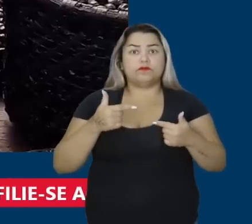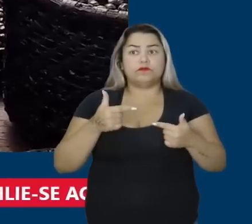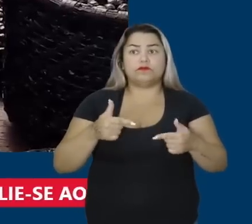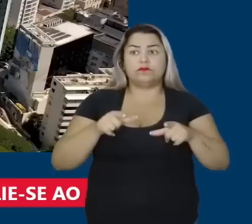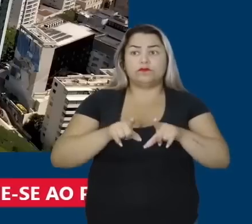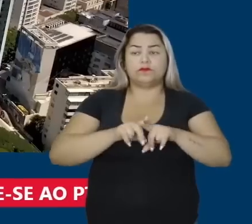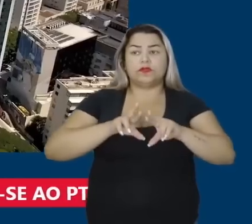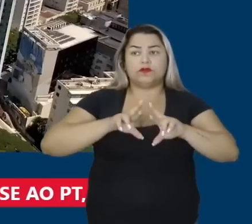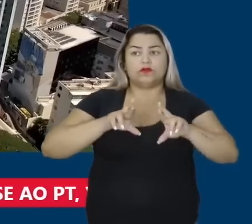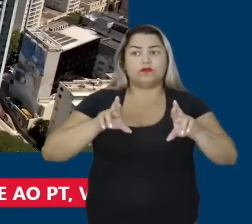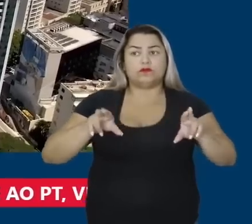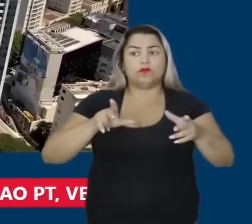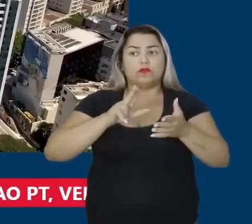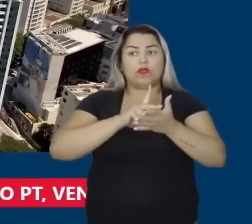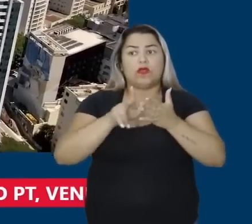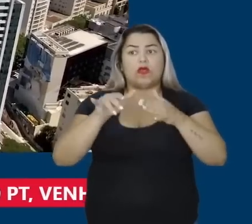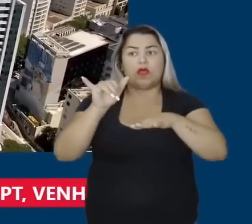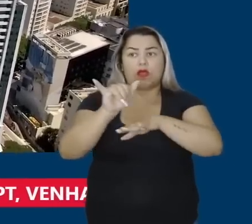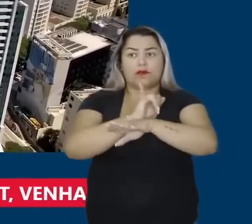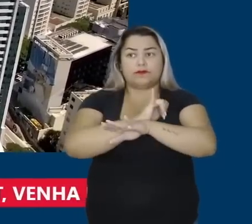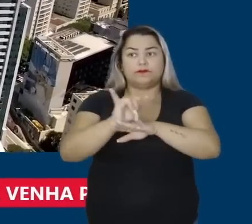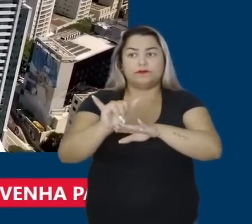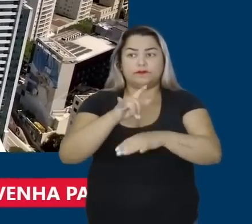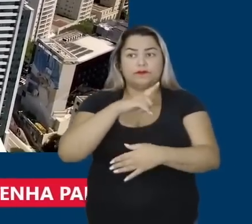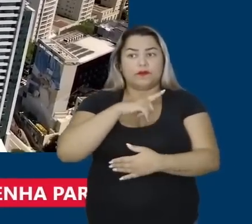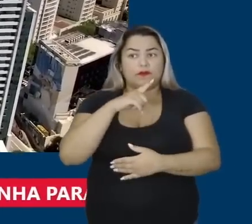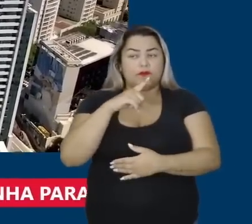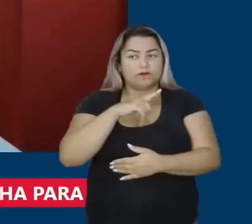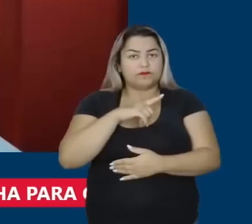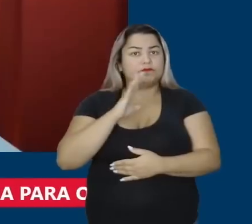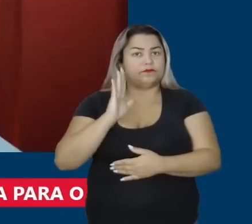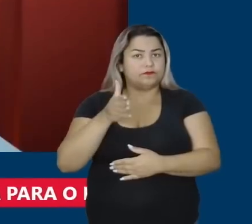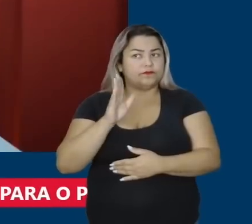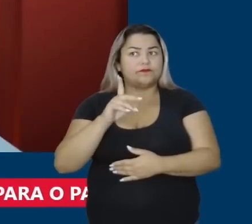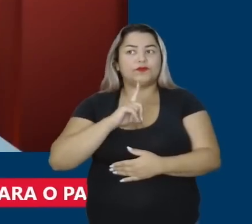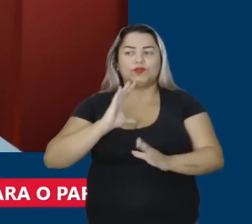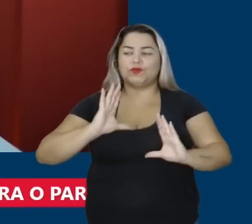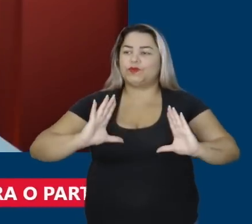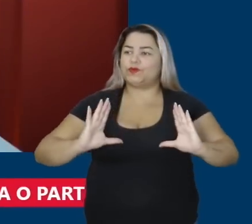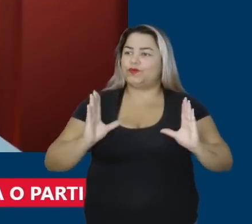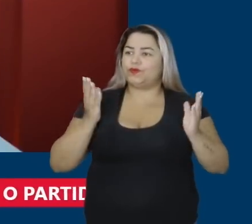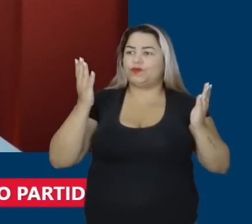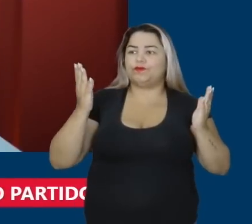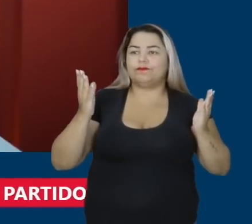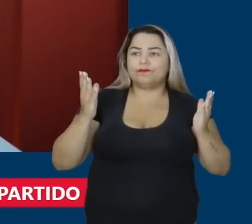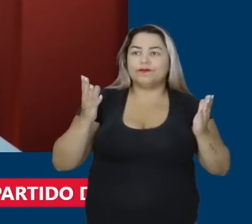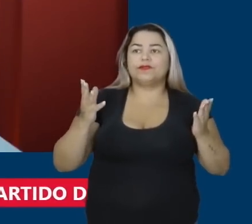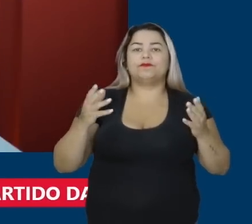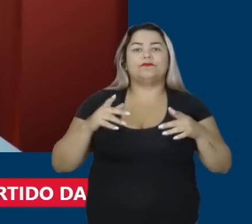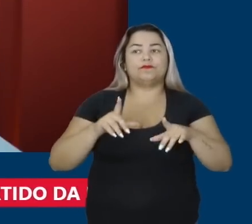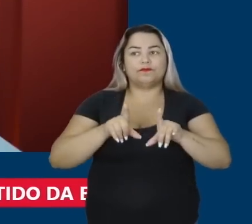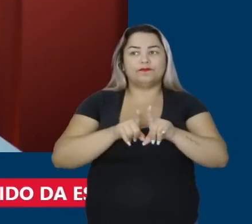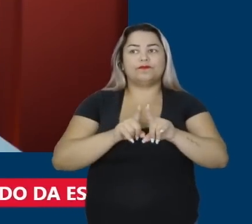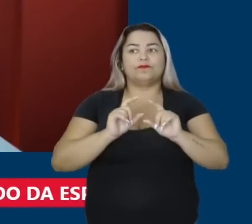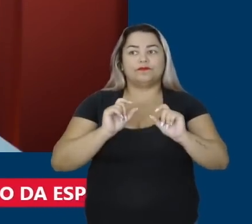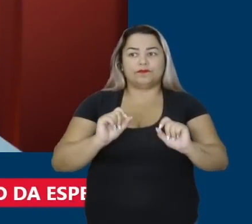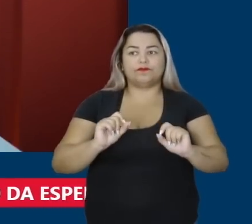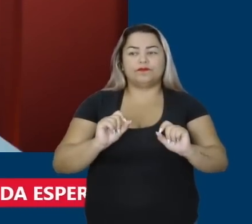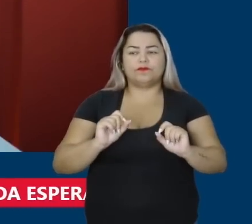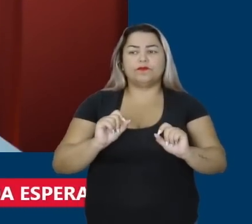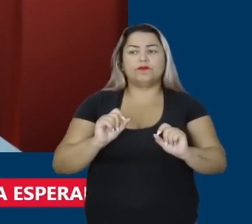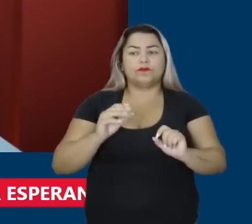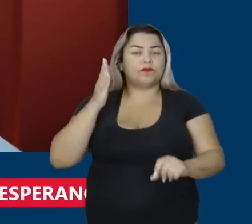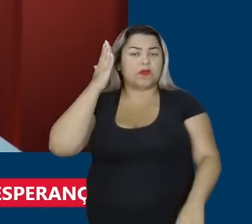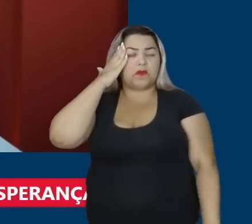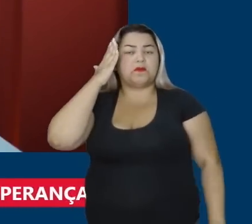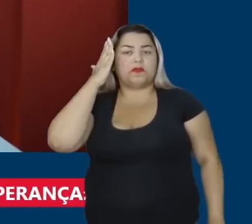imensos desafios estratégicos que temos no horizonte. Embora haja muito que comemorar, é muito o que resta por fazer. Sabemos